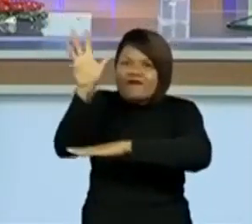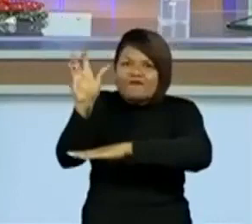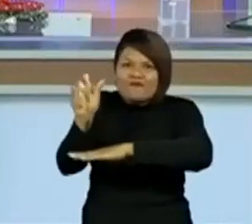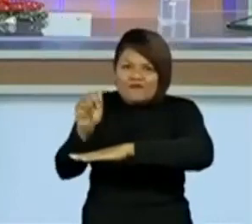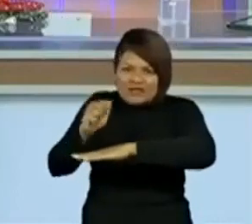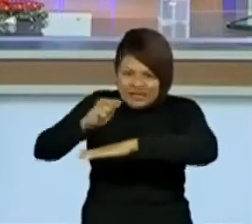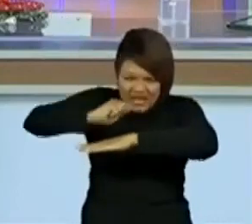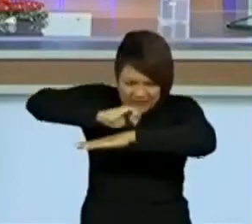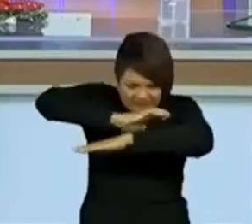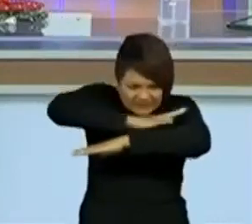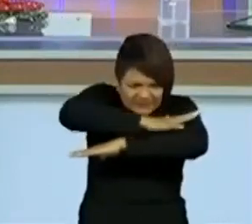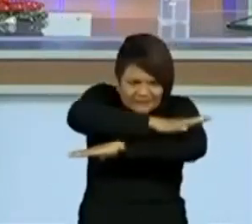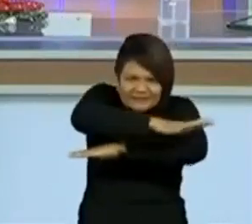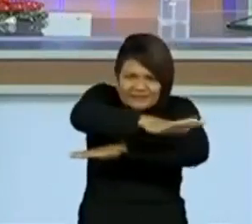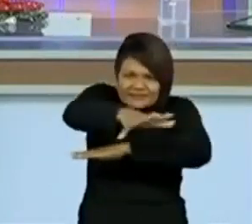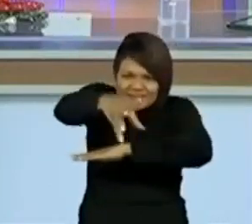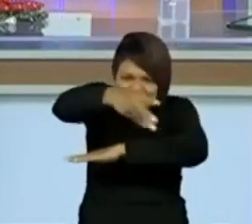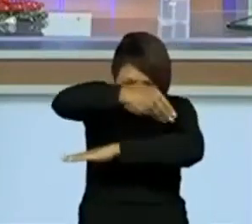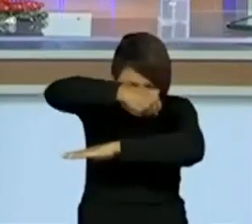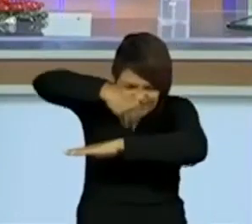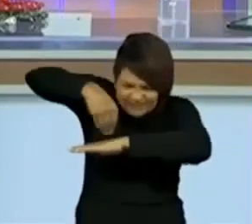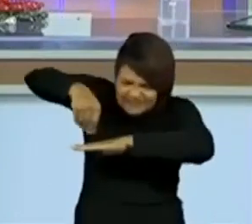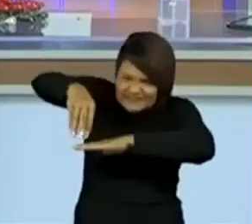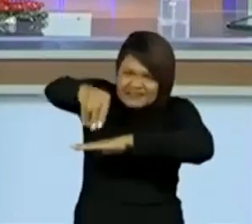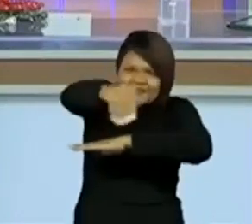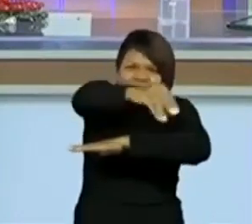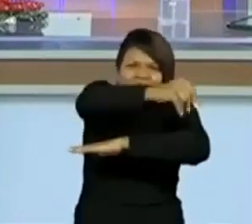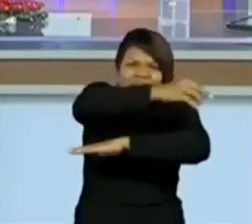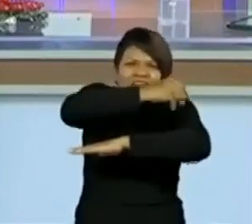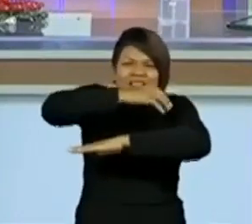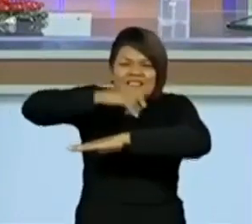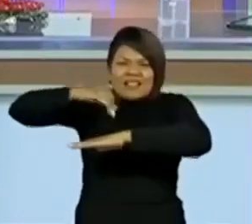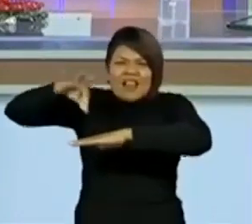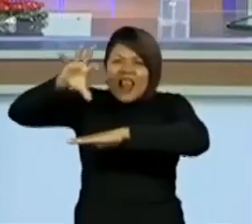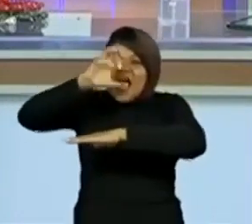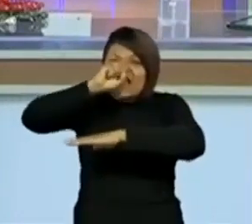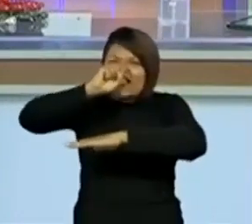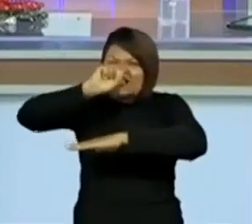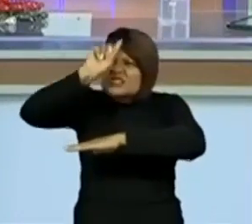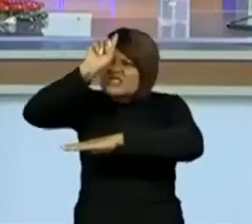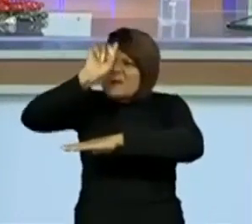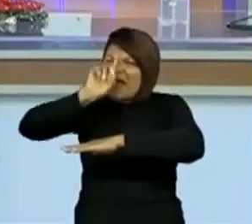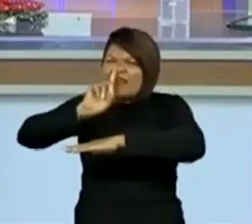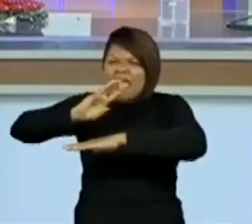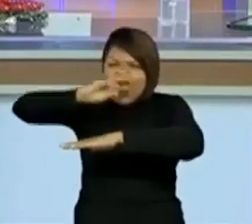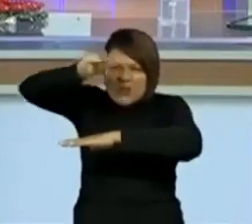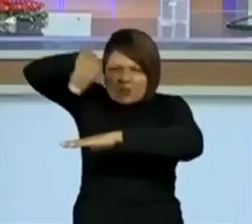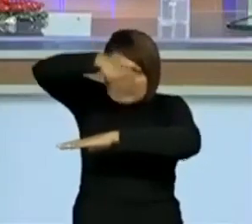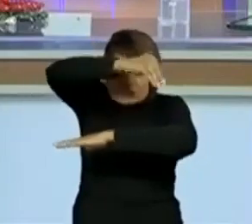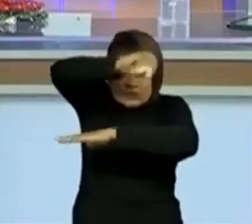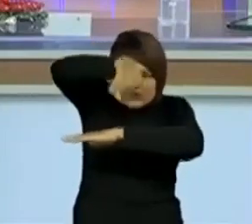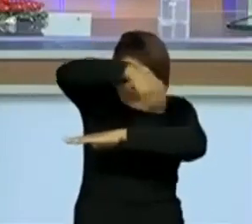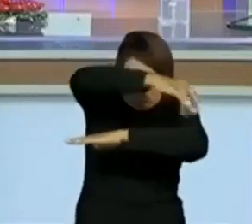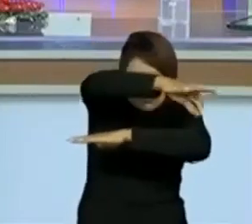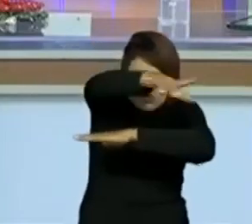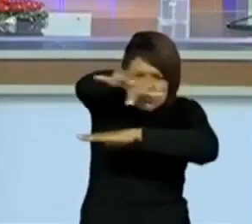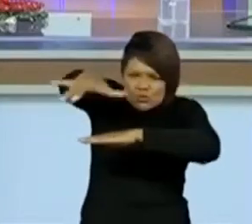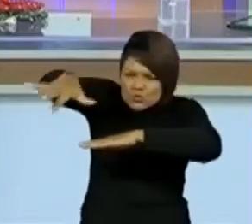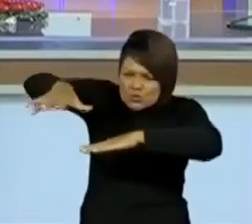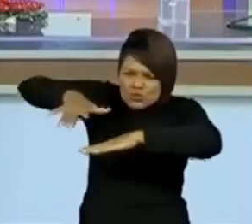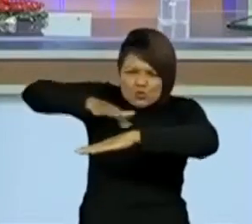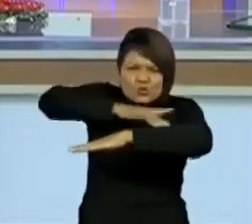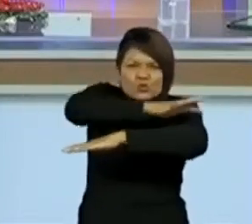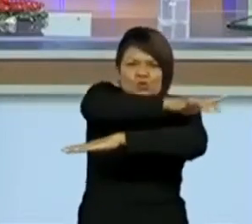o dia denso, eles trabalhavam o dia